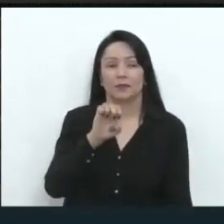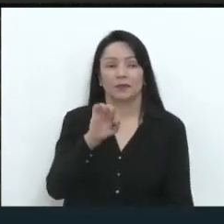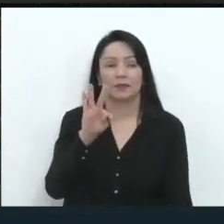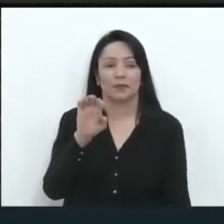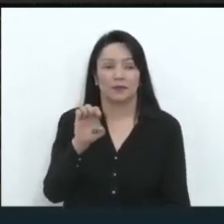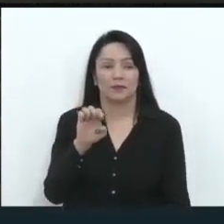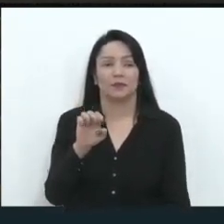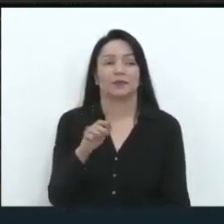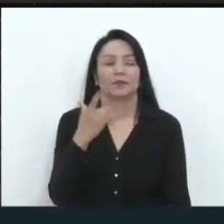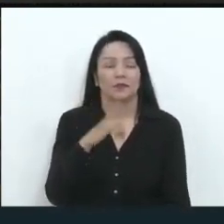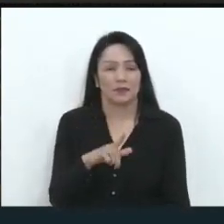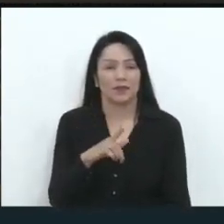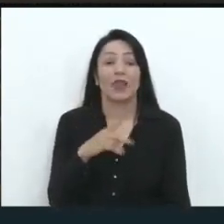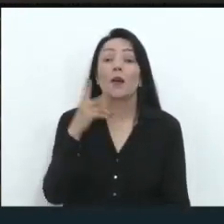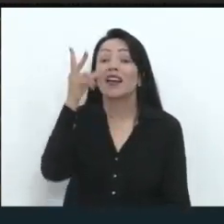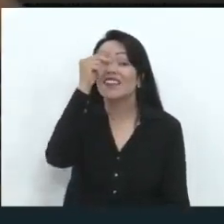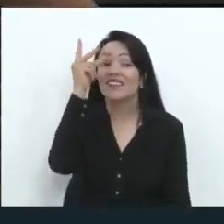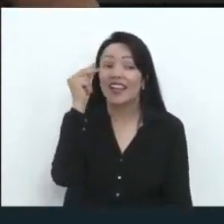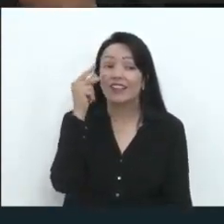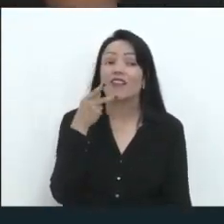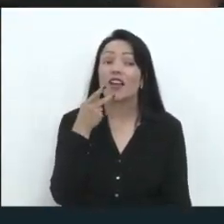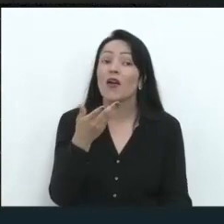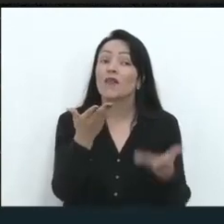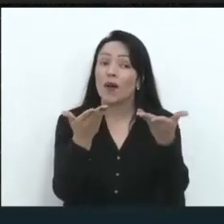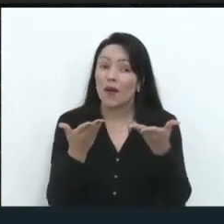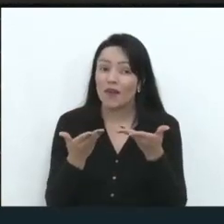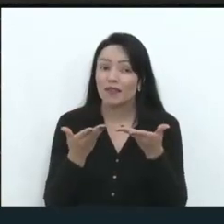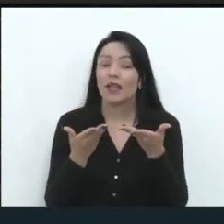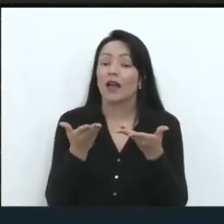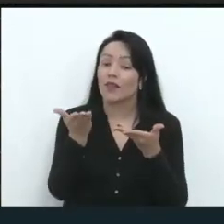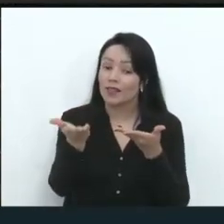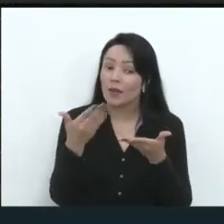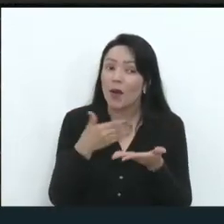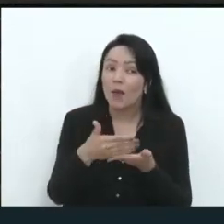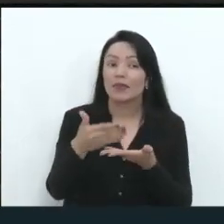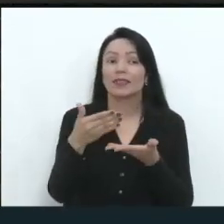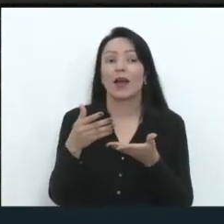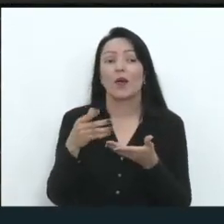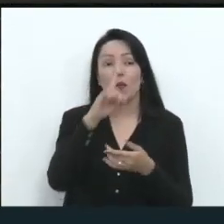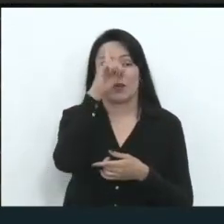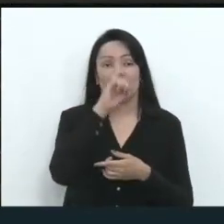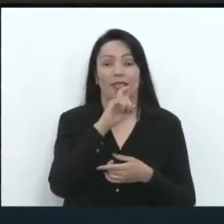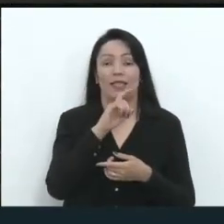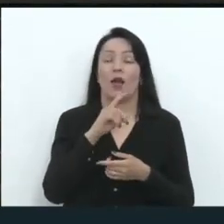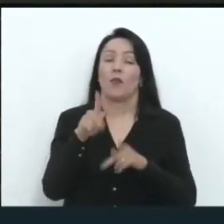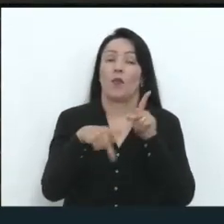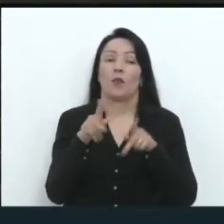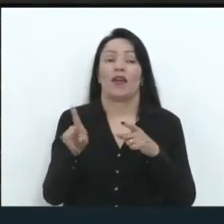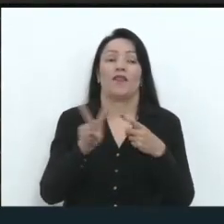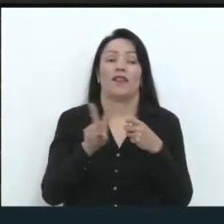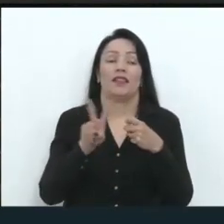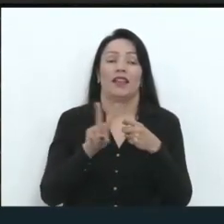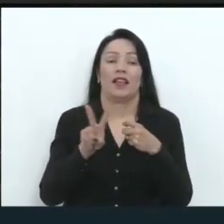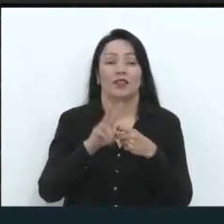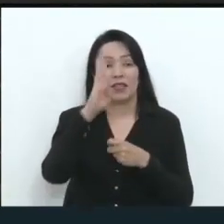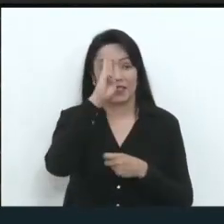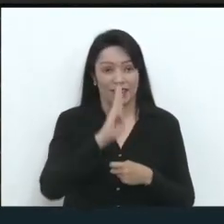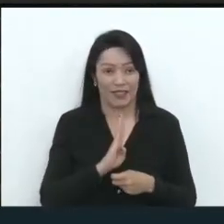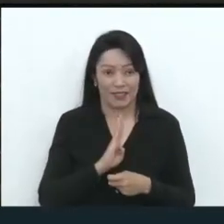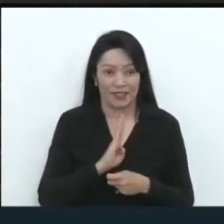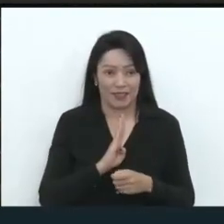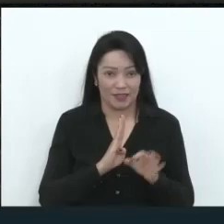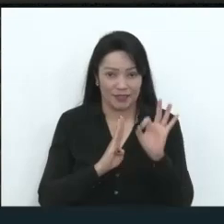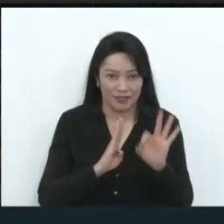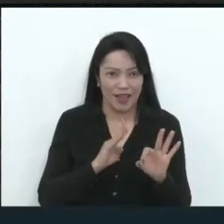Vereadora, o prefeito Guti mandou convidar a senhora para a inauguração do Hospital Público Veterinário Gratuito, tá bom? A senhora